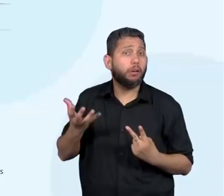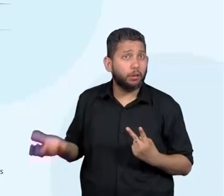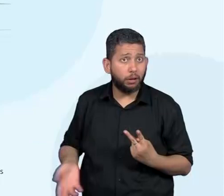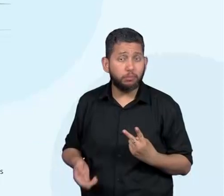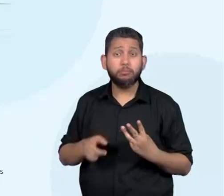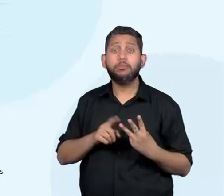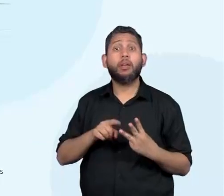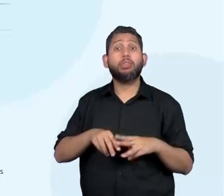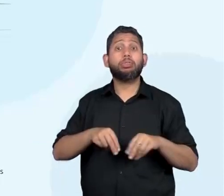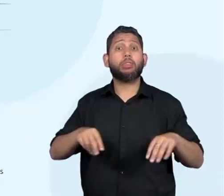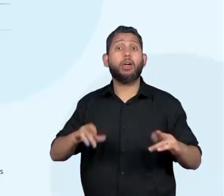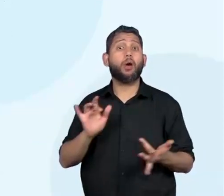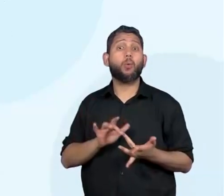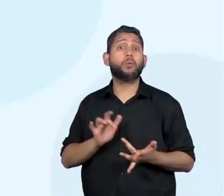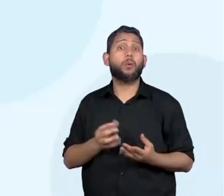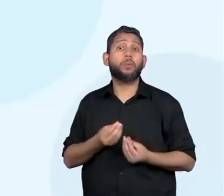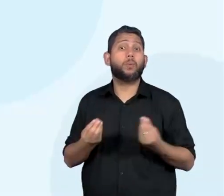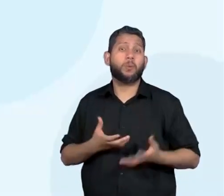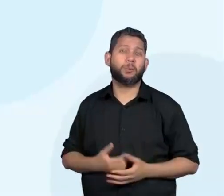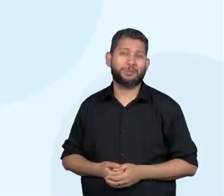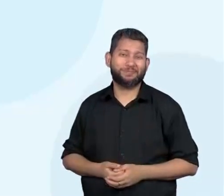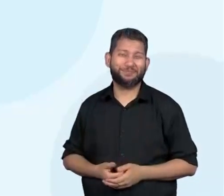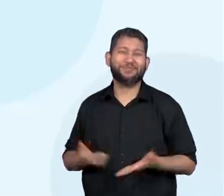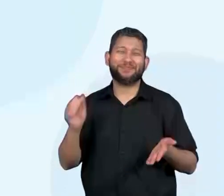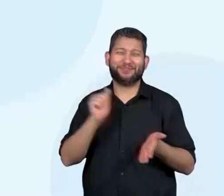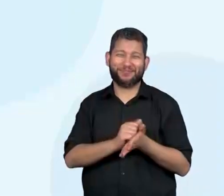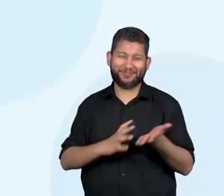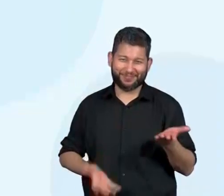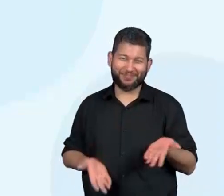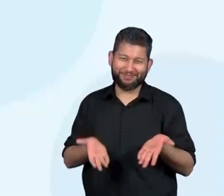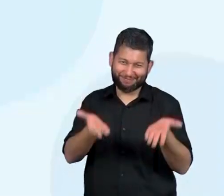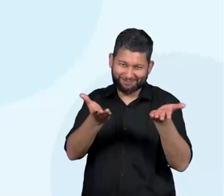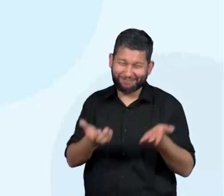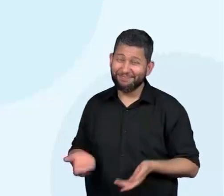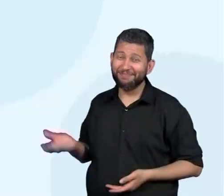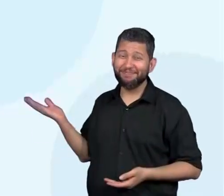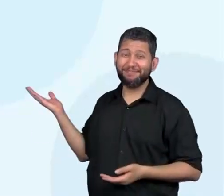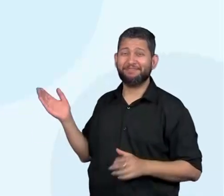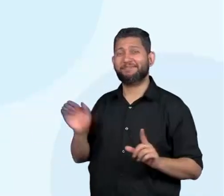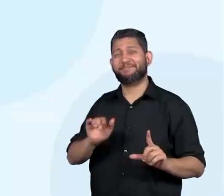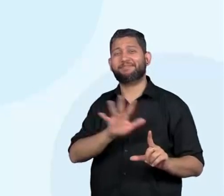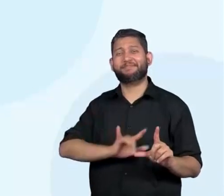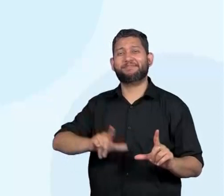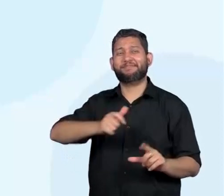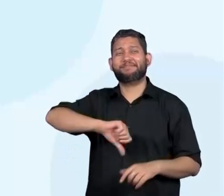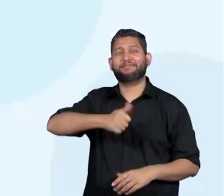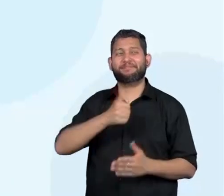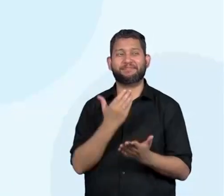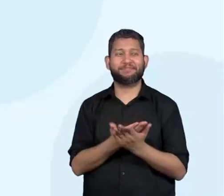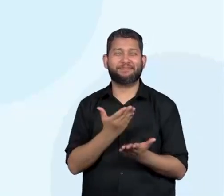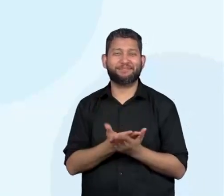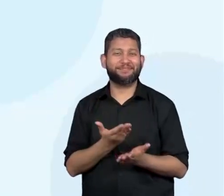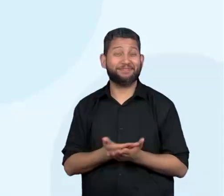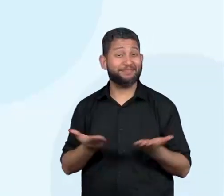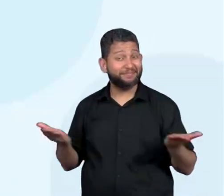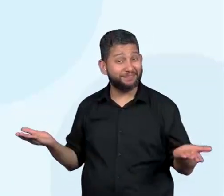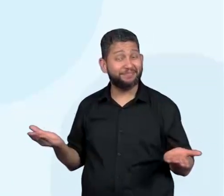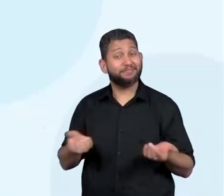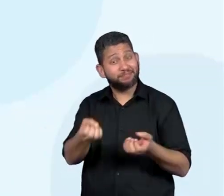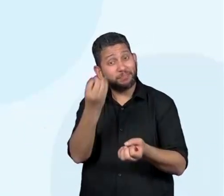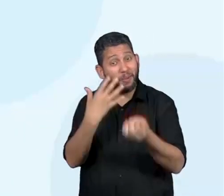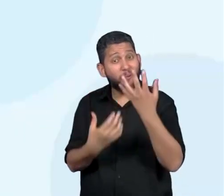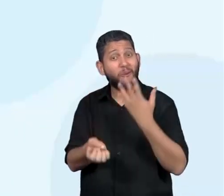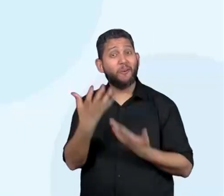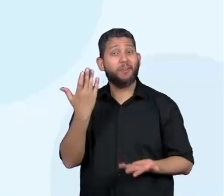e o solo, né? Deixamos aí uma tarefa para você e o formulário de avaliação para que você nos